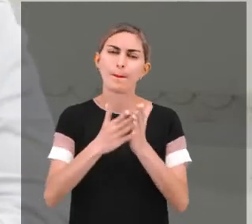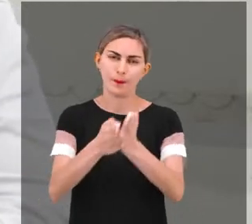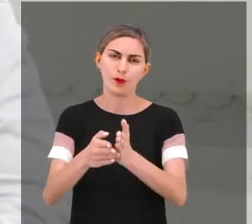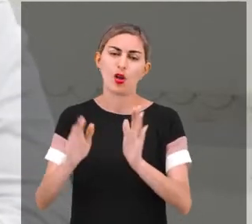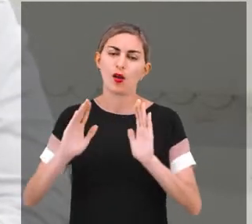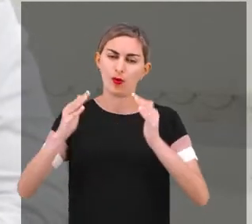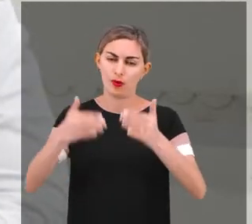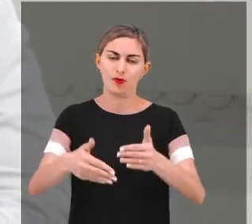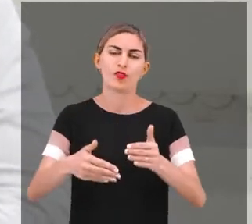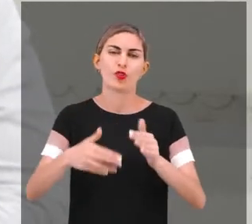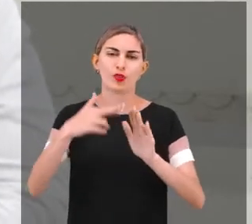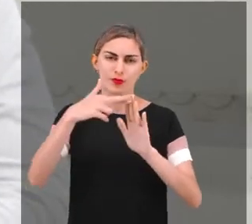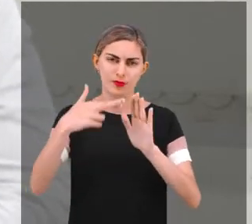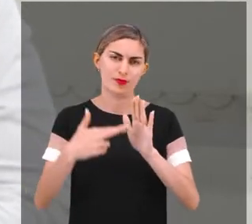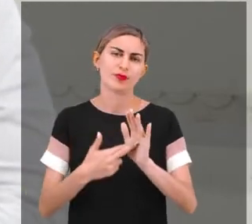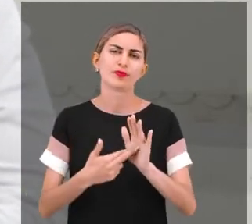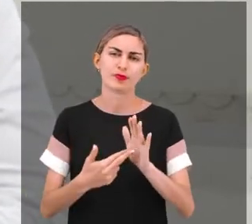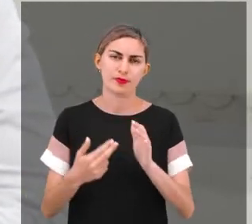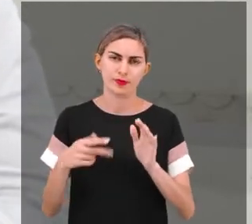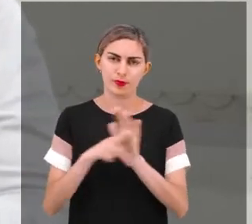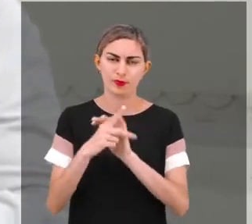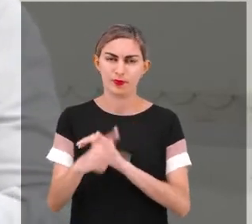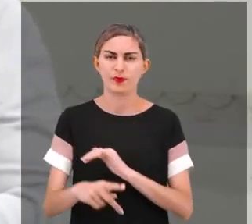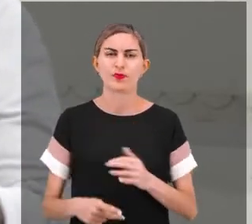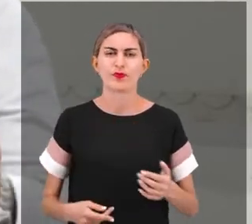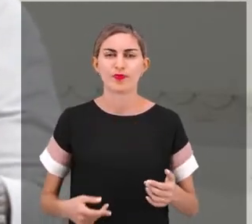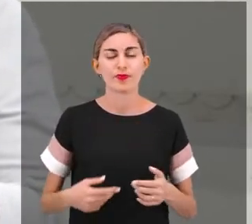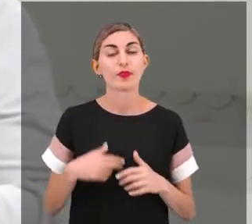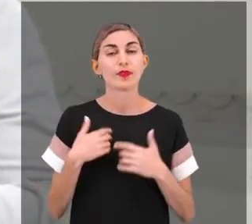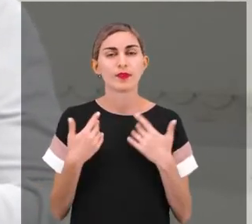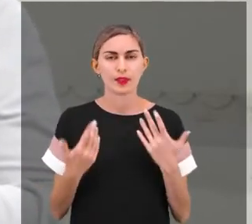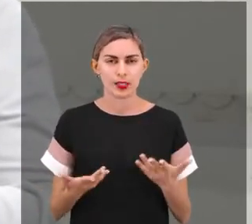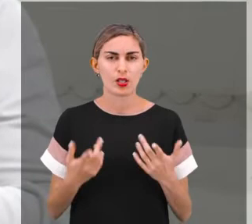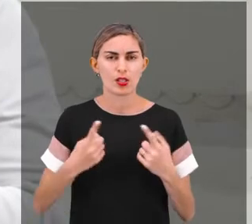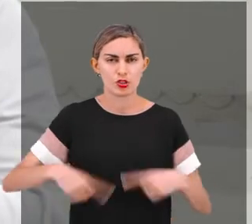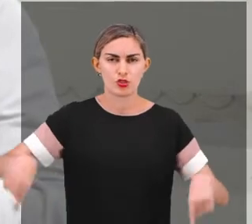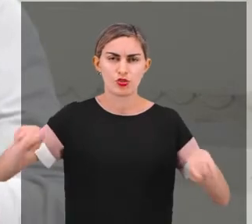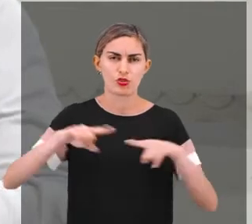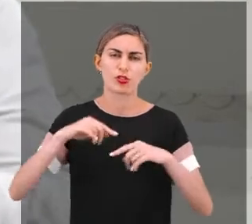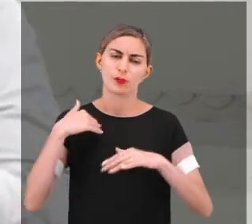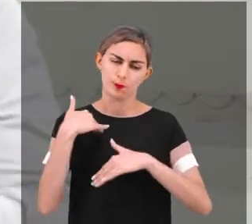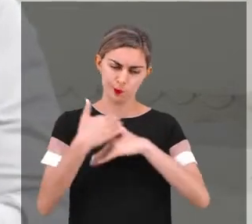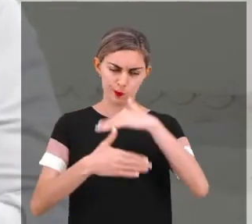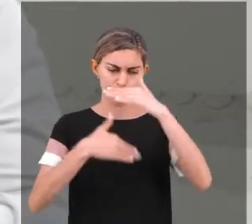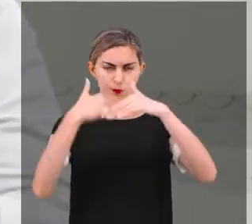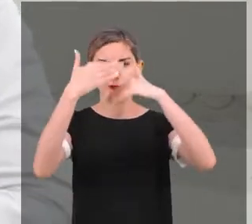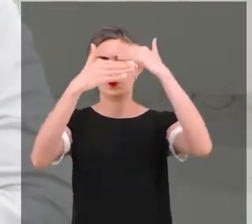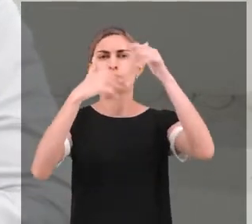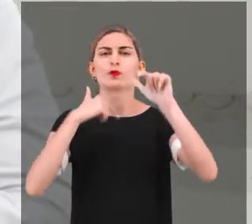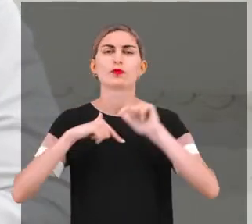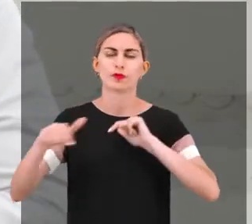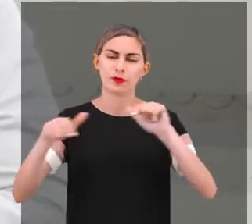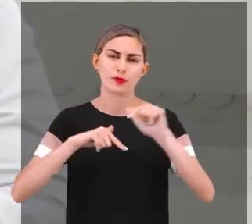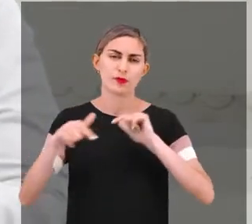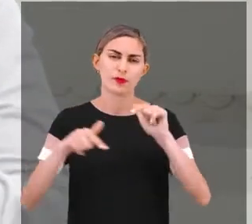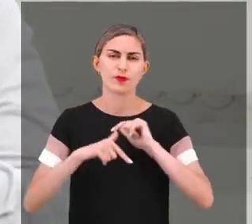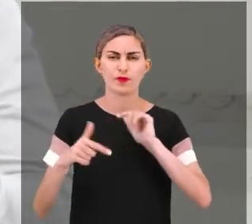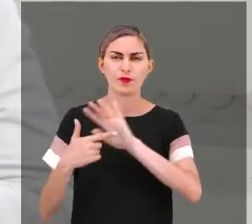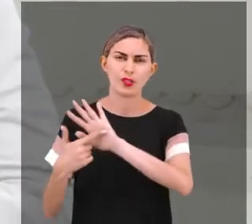área portuária. E aí o seguinte, né, a gente evoluiu com esse